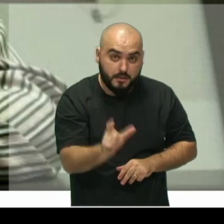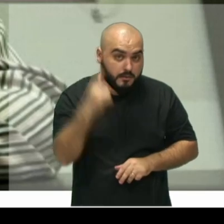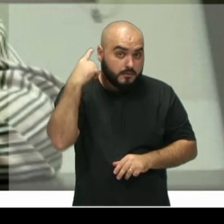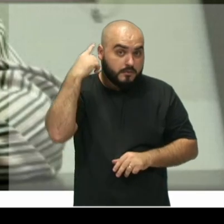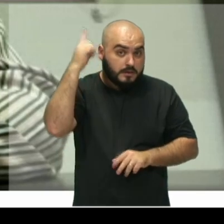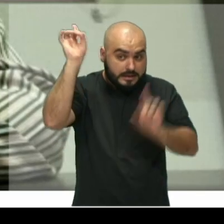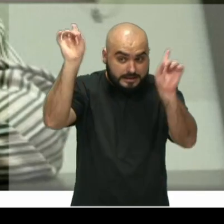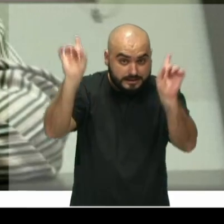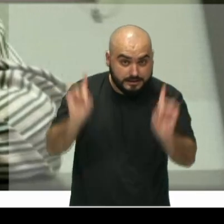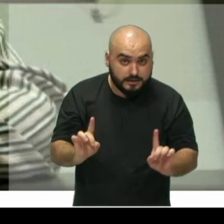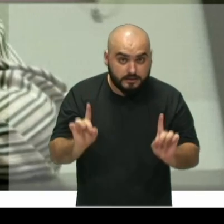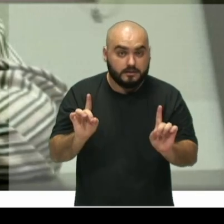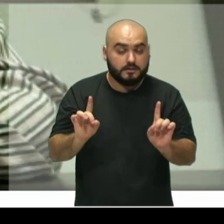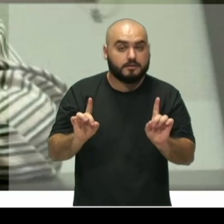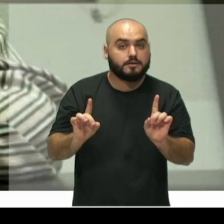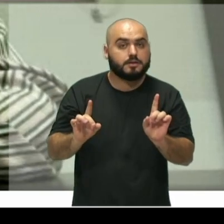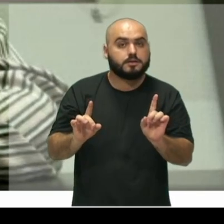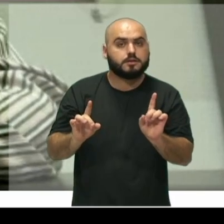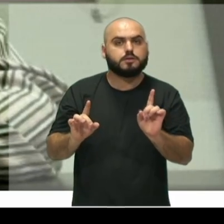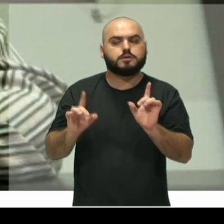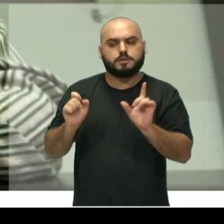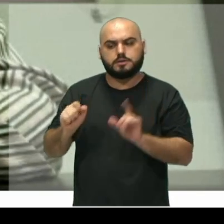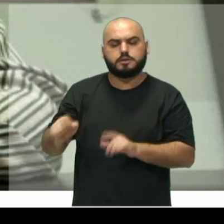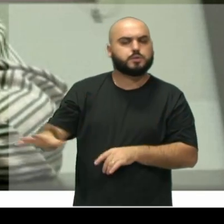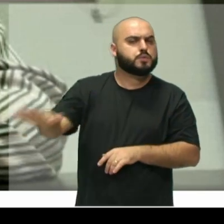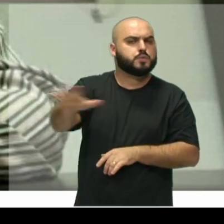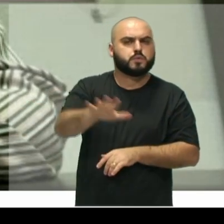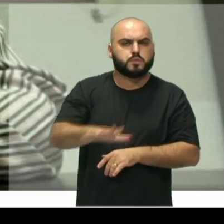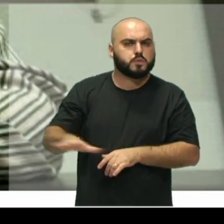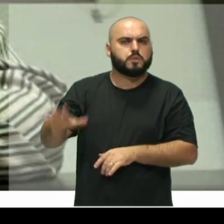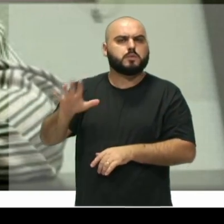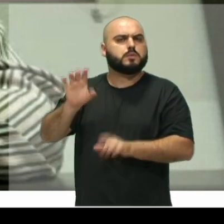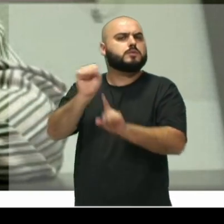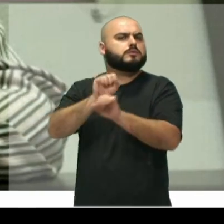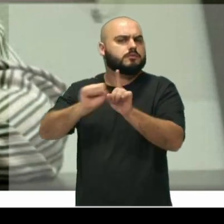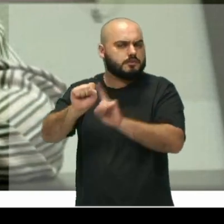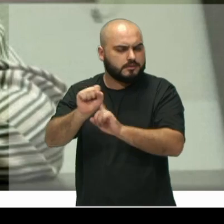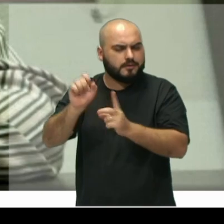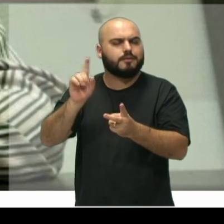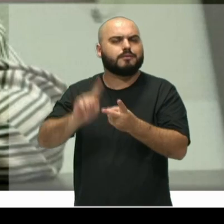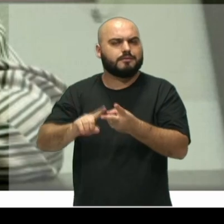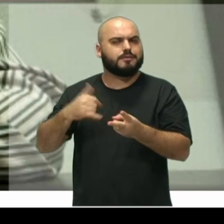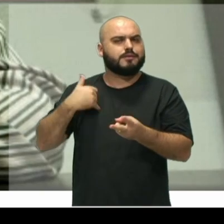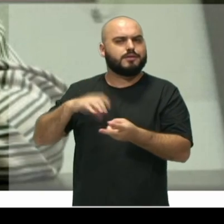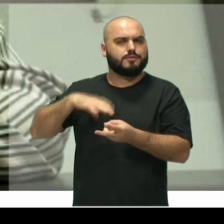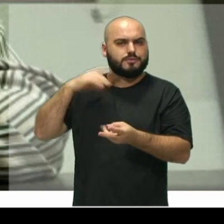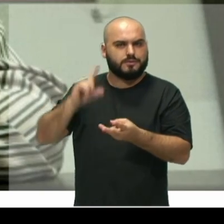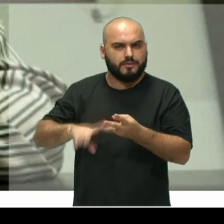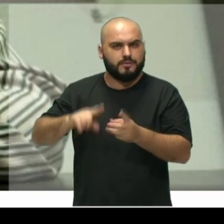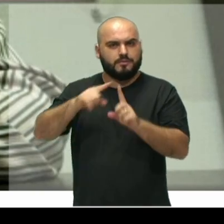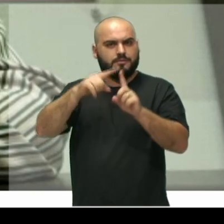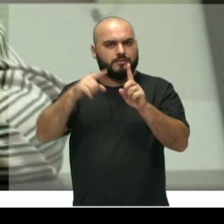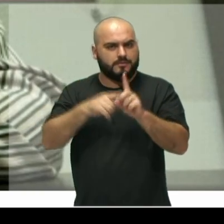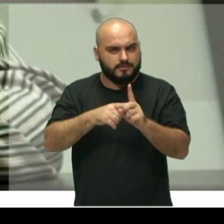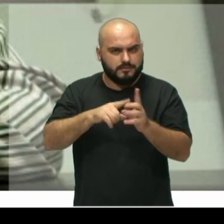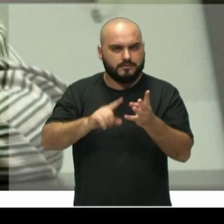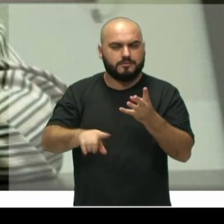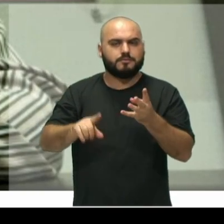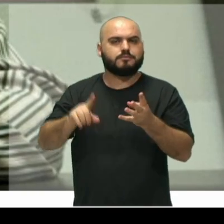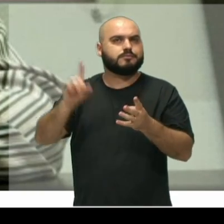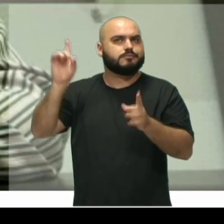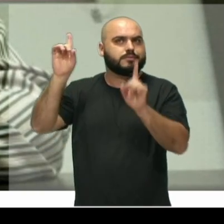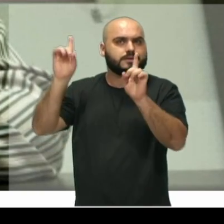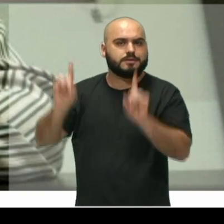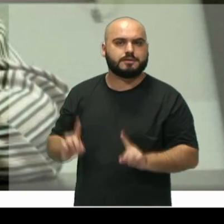acaba atendendo toda uma gama da sociedade, que vai dos idosos, pessoas com deficiência, mãe gestante, e aqueles que têm uma